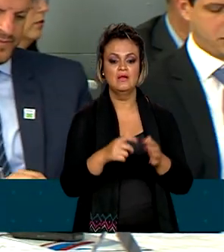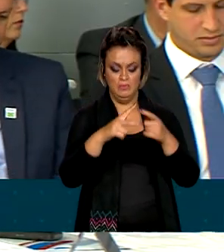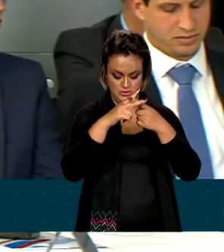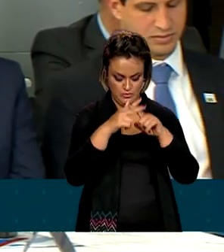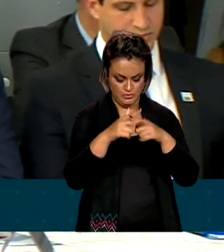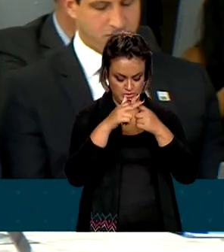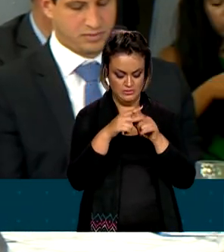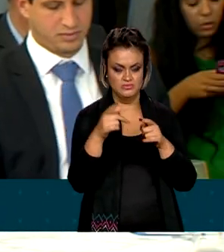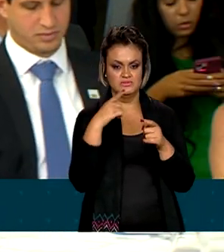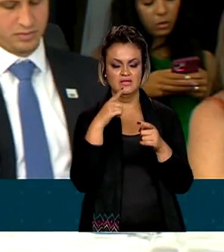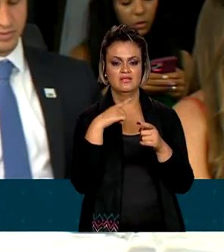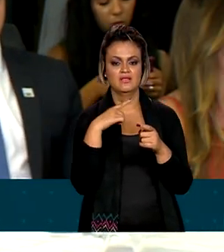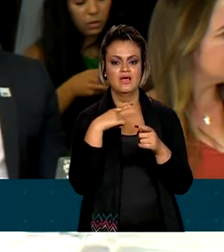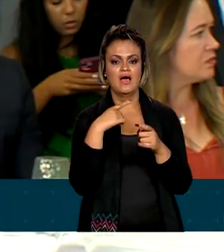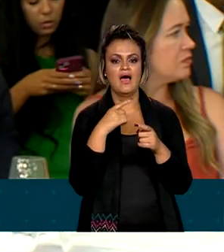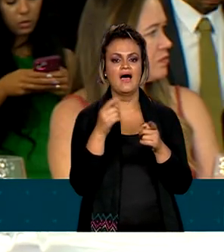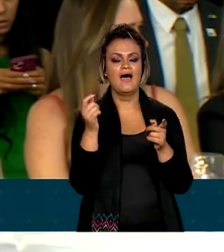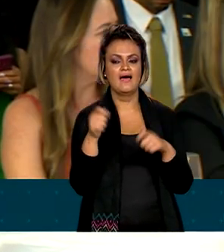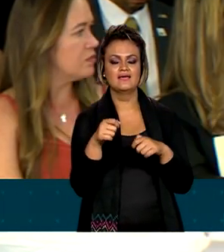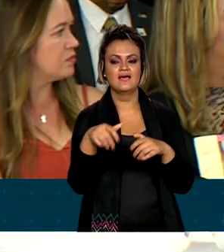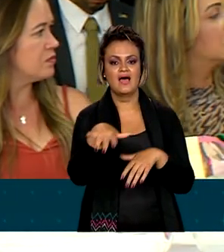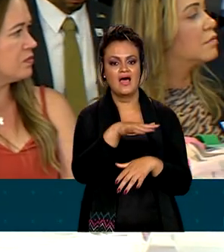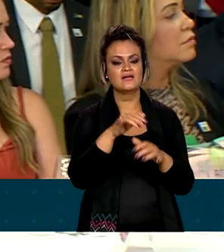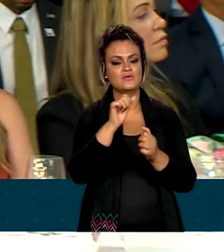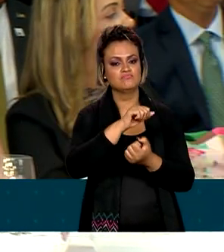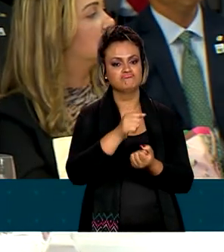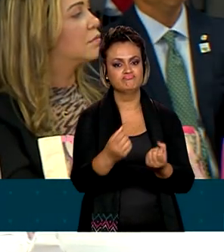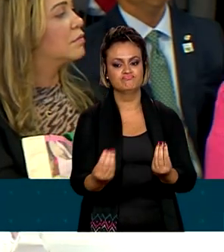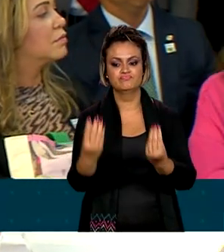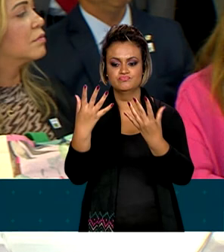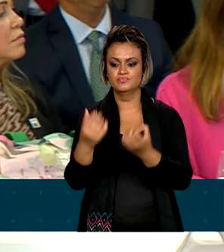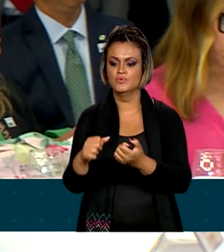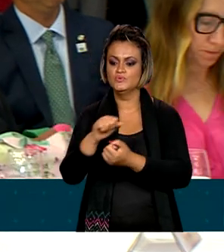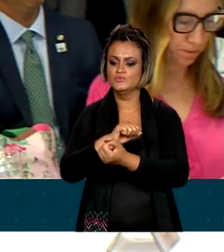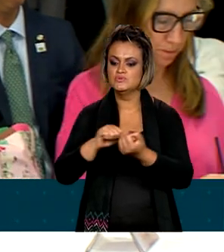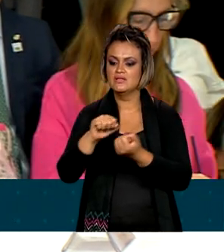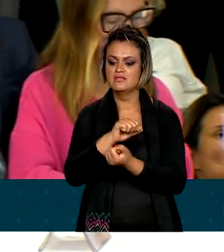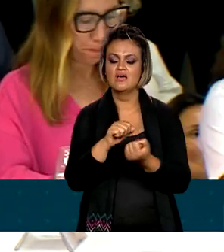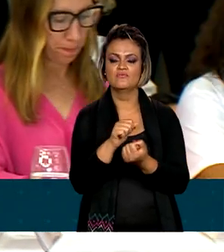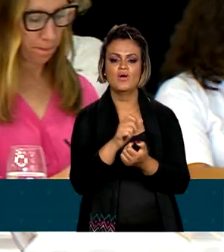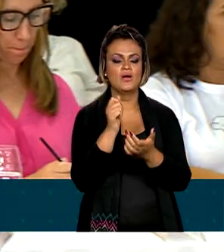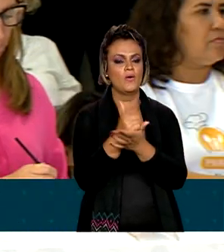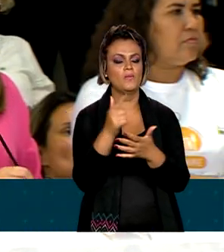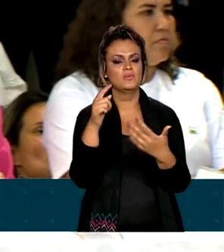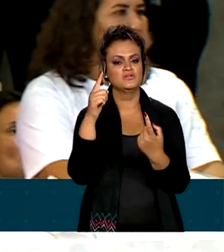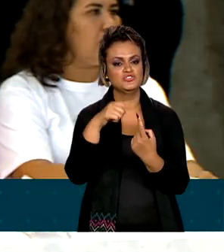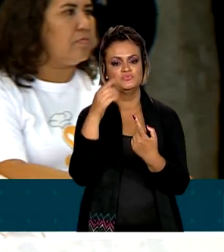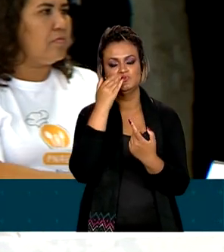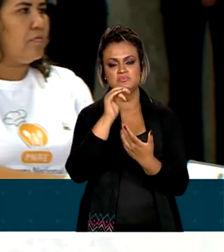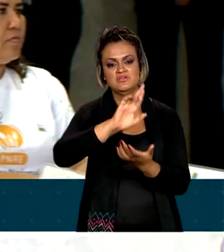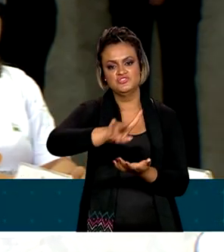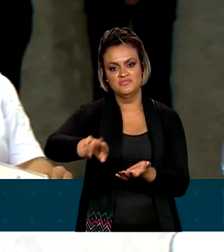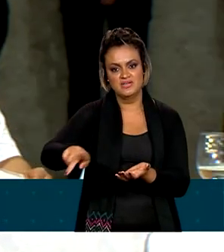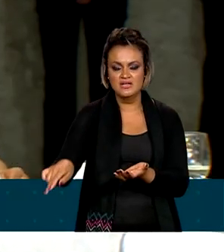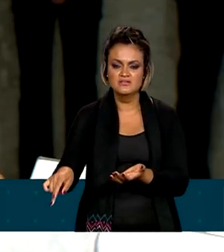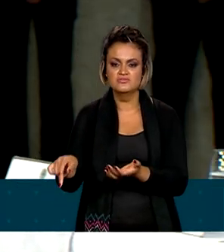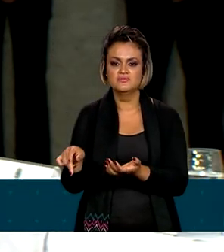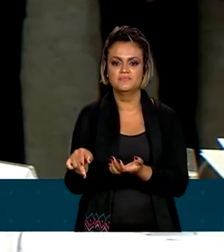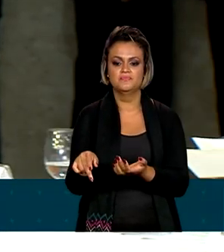reajuste, ganha também a produção sustentável, com incentivos para aquisição de gêneros alimentícios